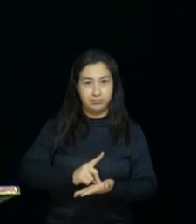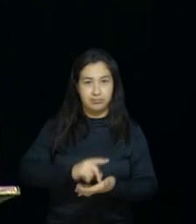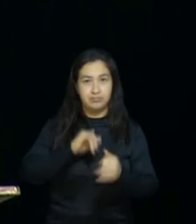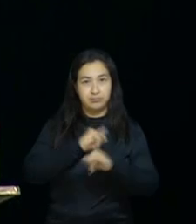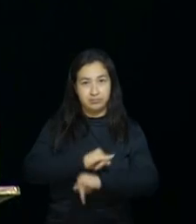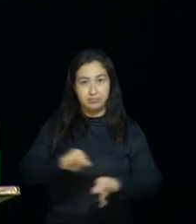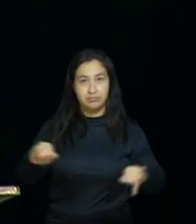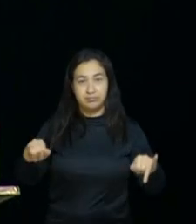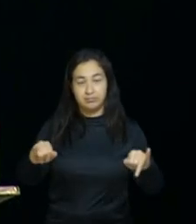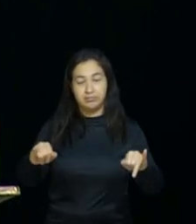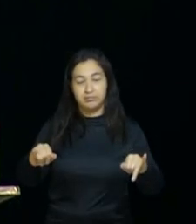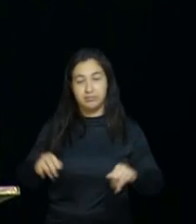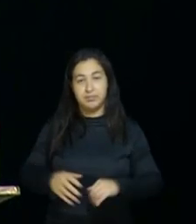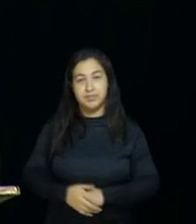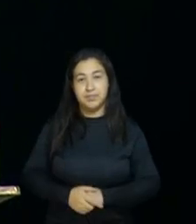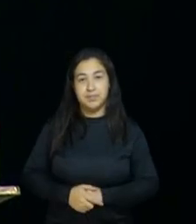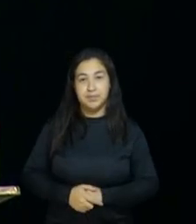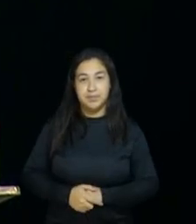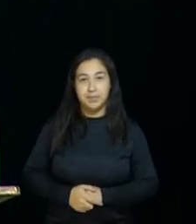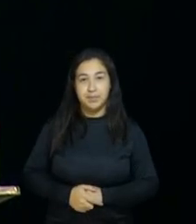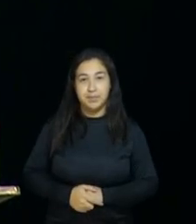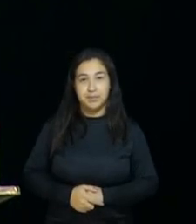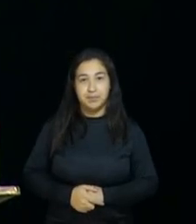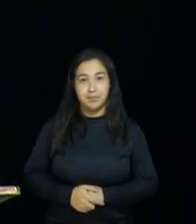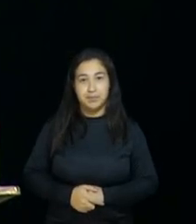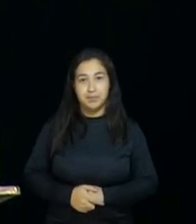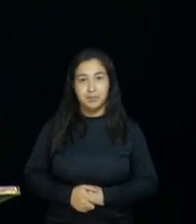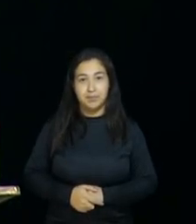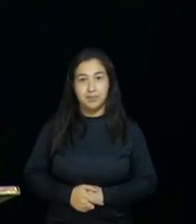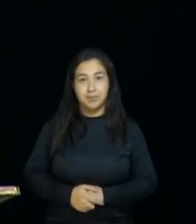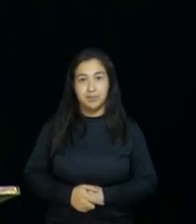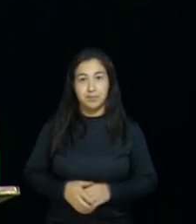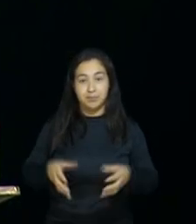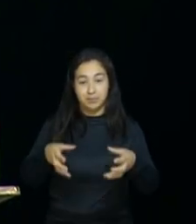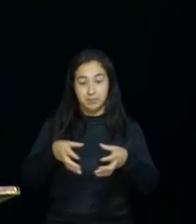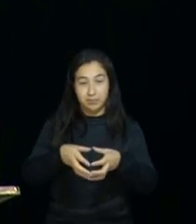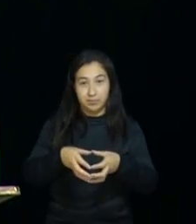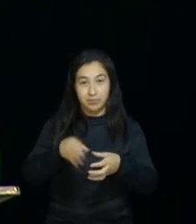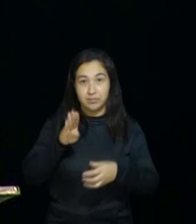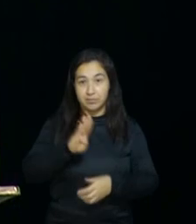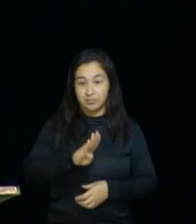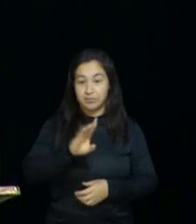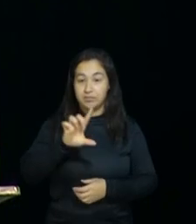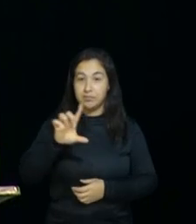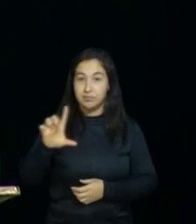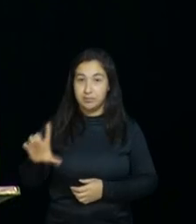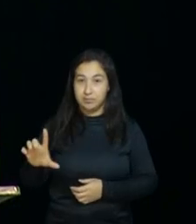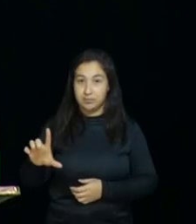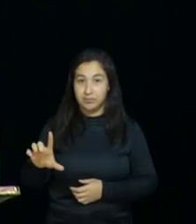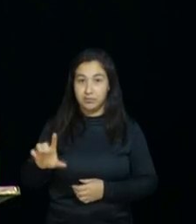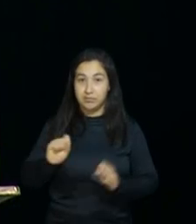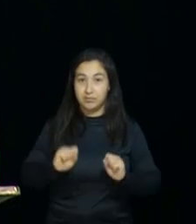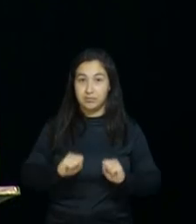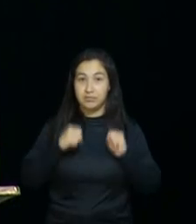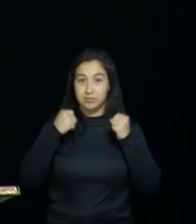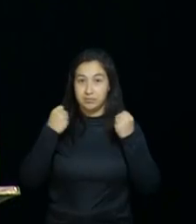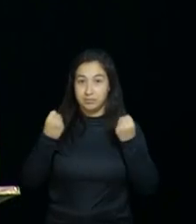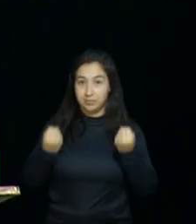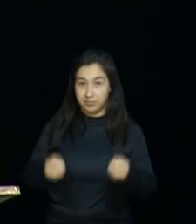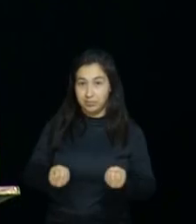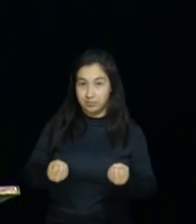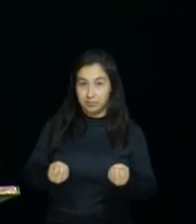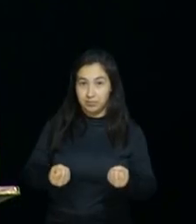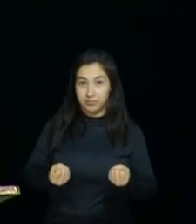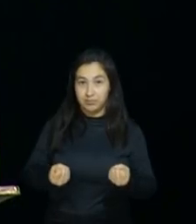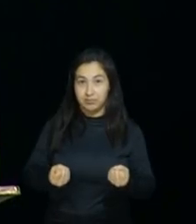do exercício que a bancada de Blumenau tem feito para